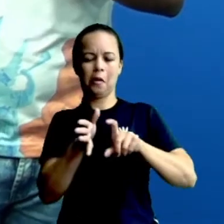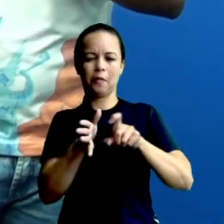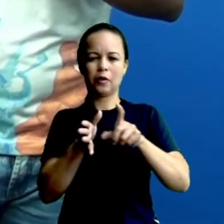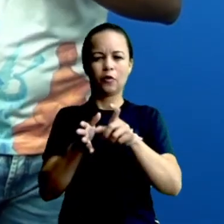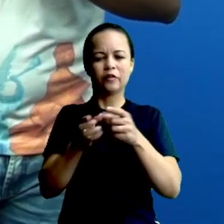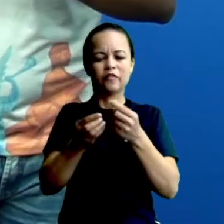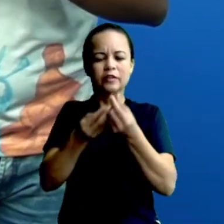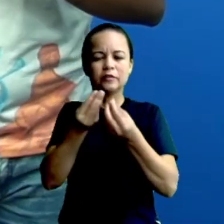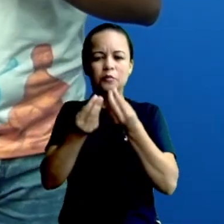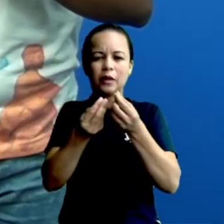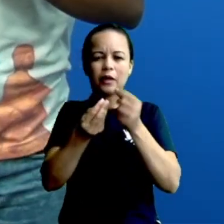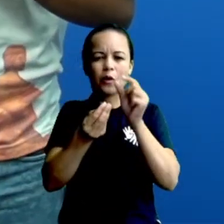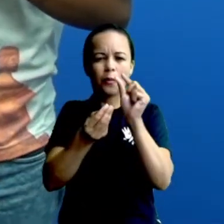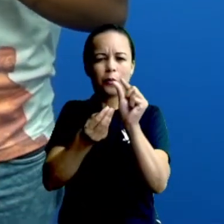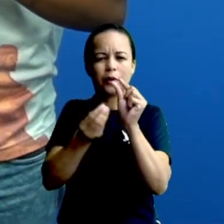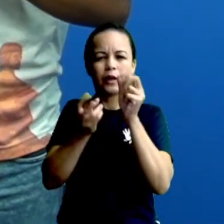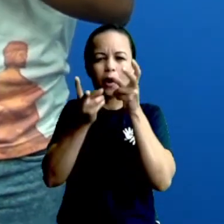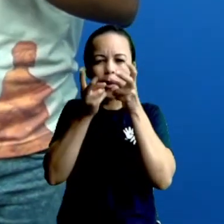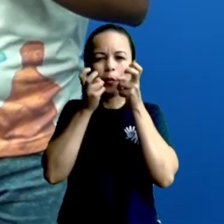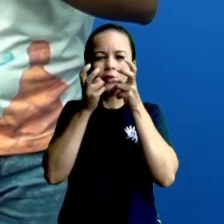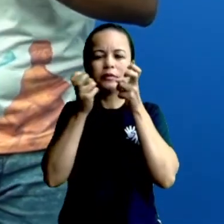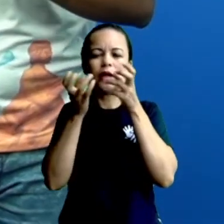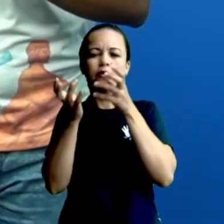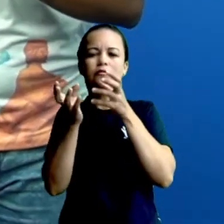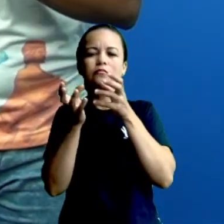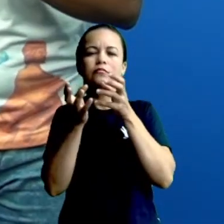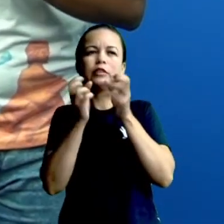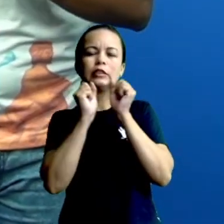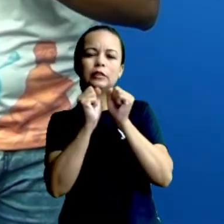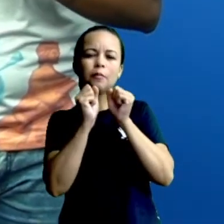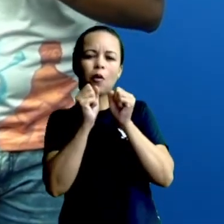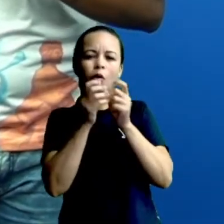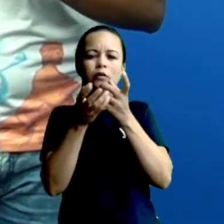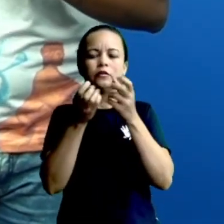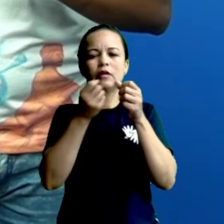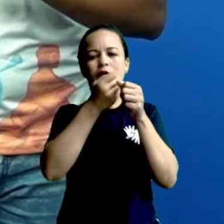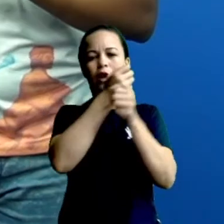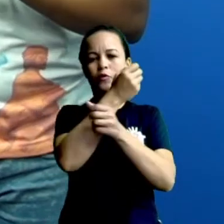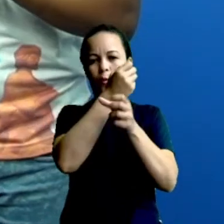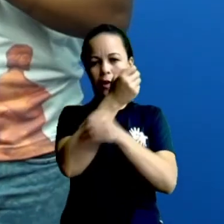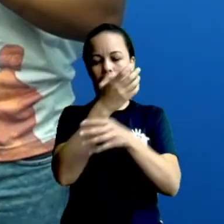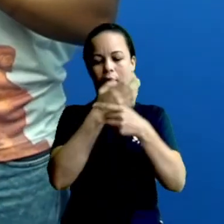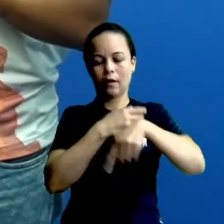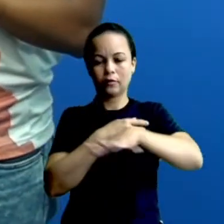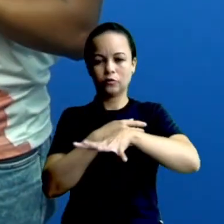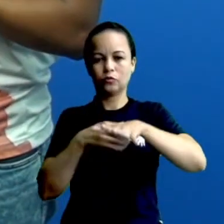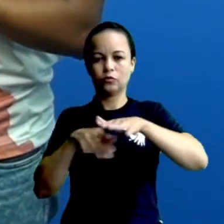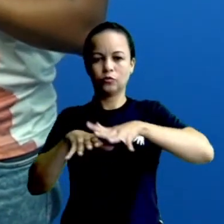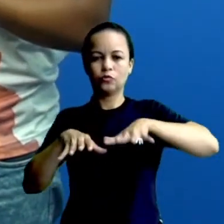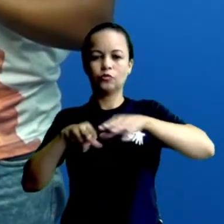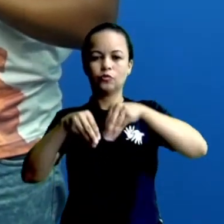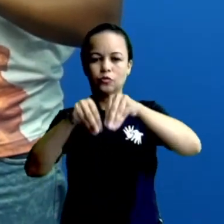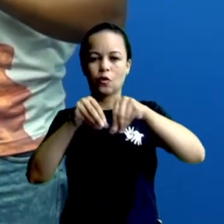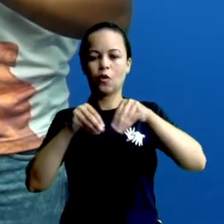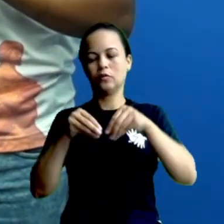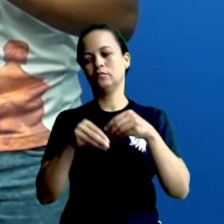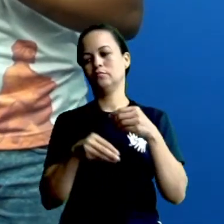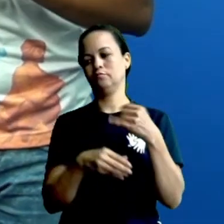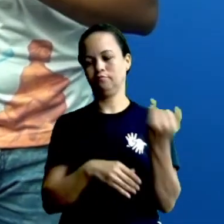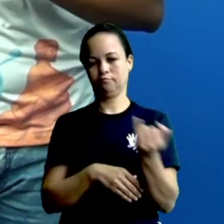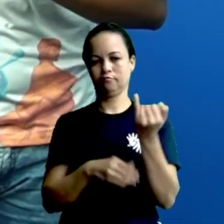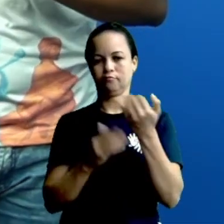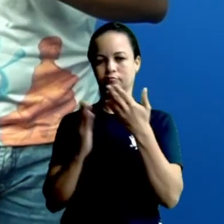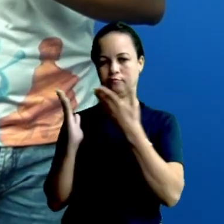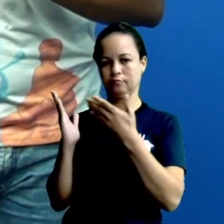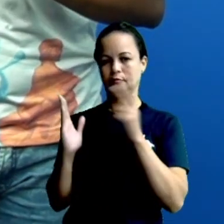pequenos buraquinhos, em que elas observam, você pode observar as fezes da minhoca ao solo, né? Tudo esse material aqui é riquíssimo, é